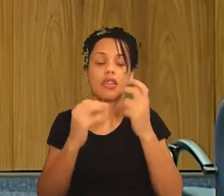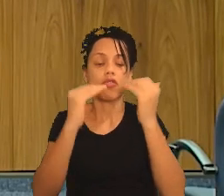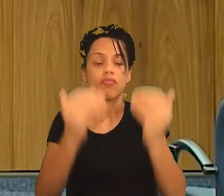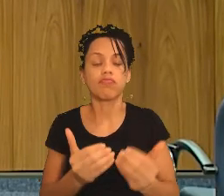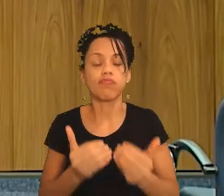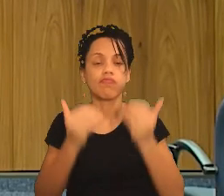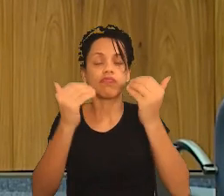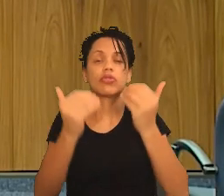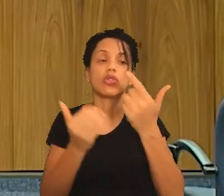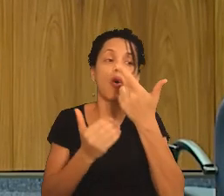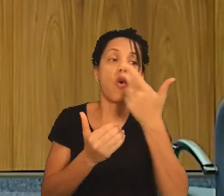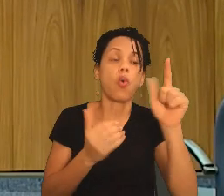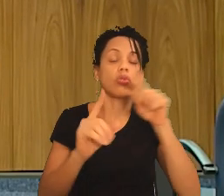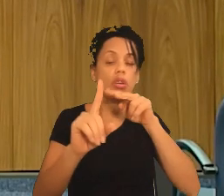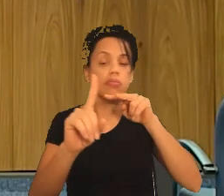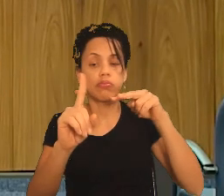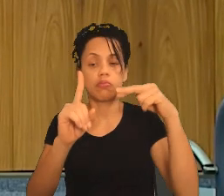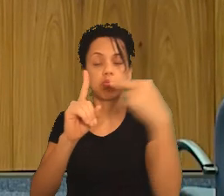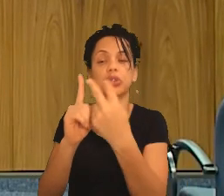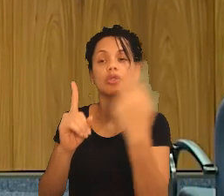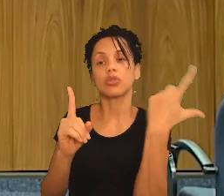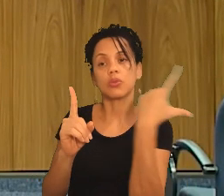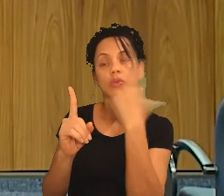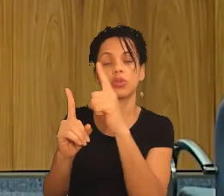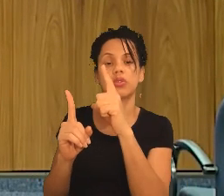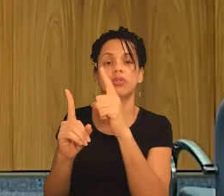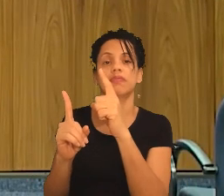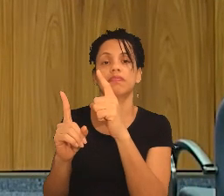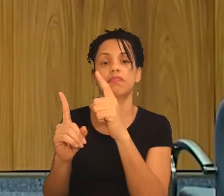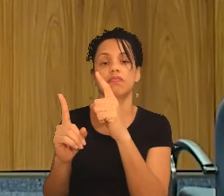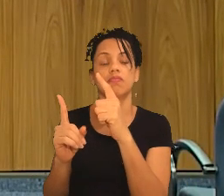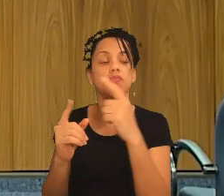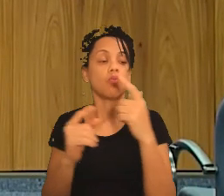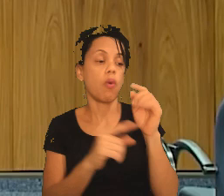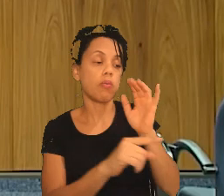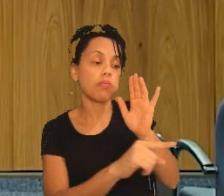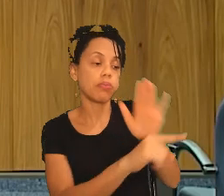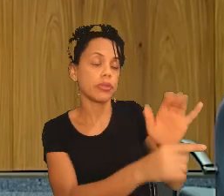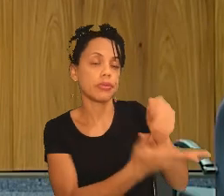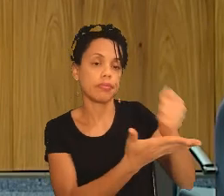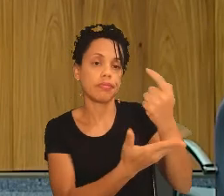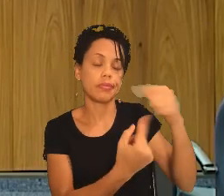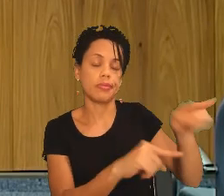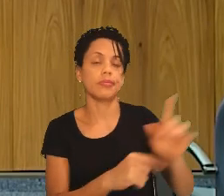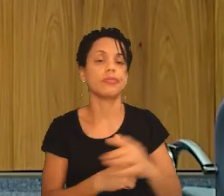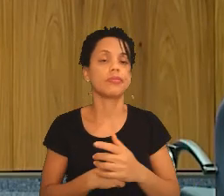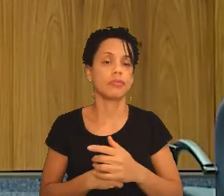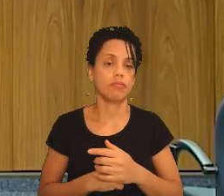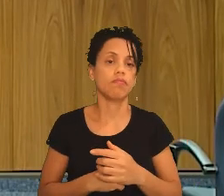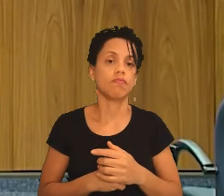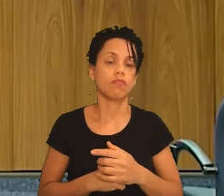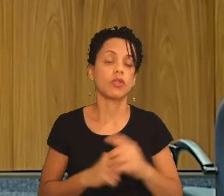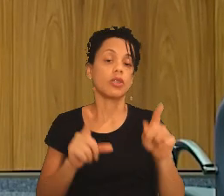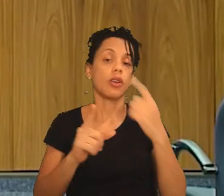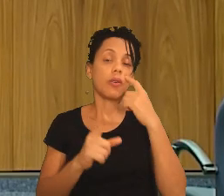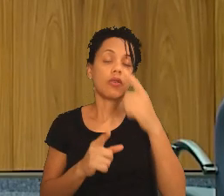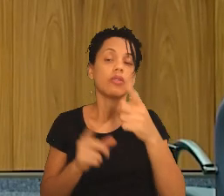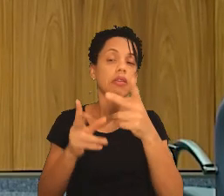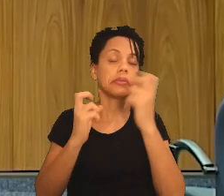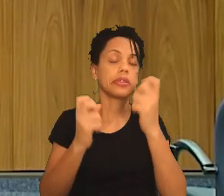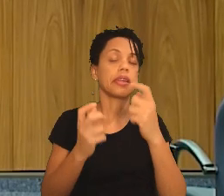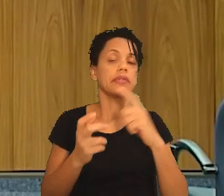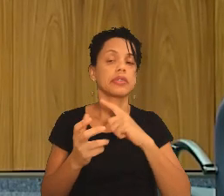falando, de a gente também adotar nos processos e na forma de atuação, ser diferente e